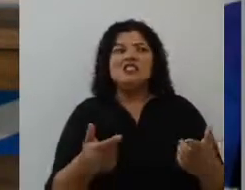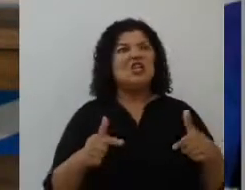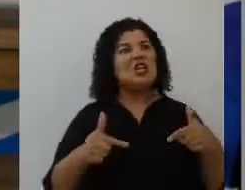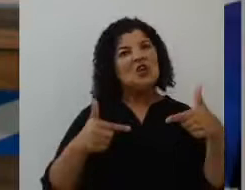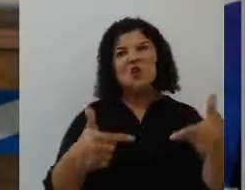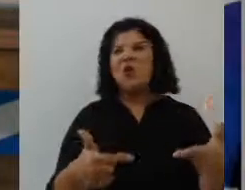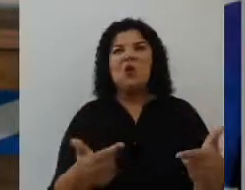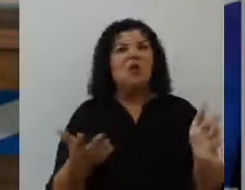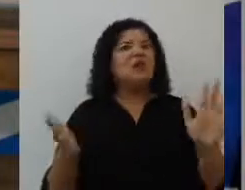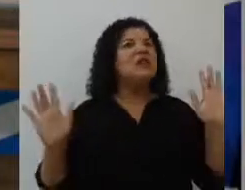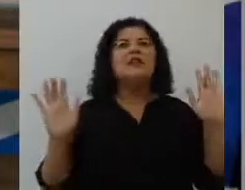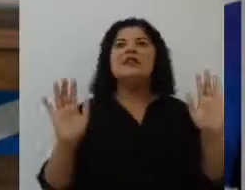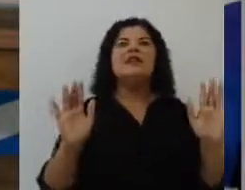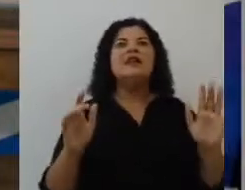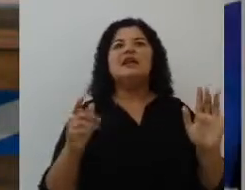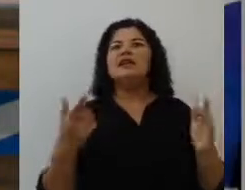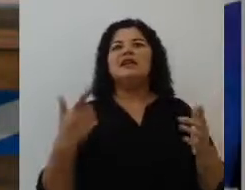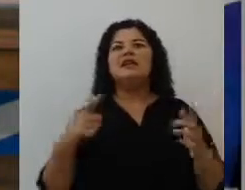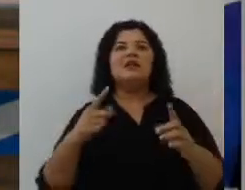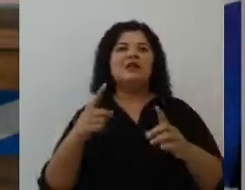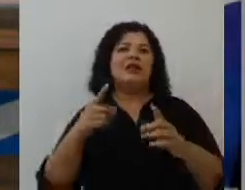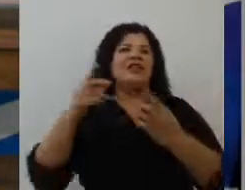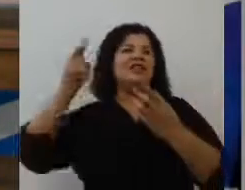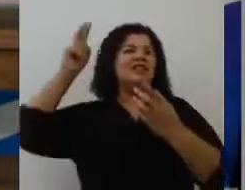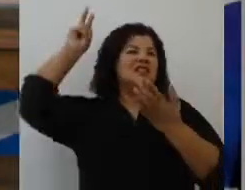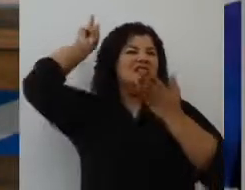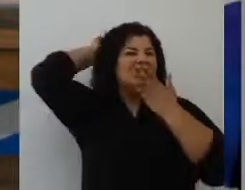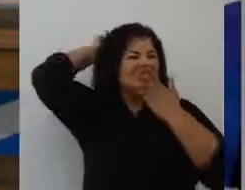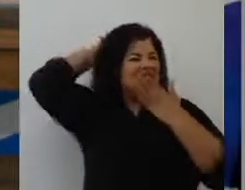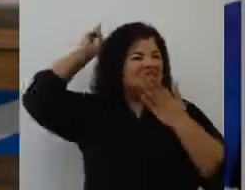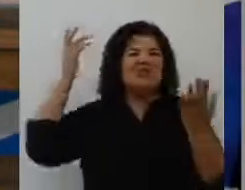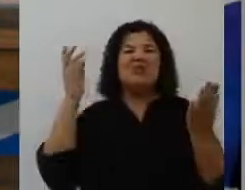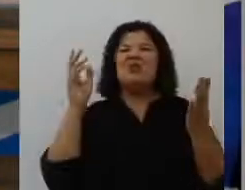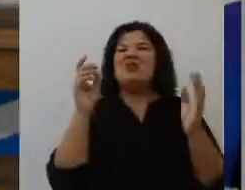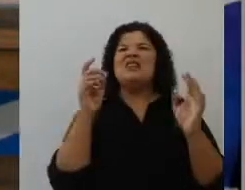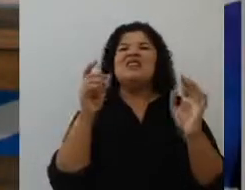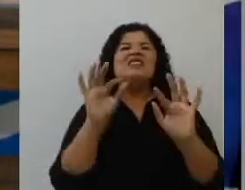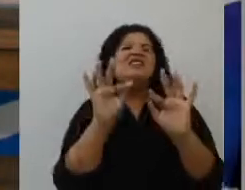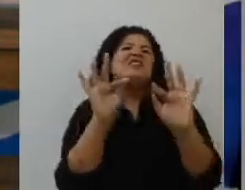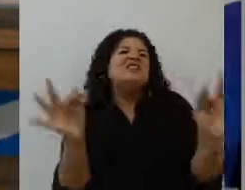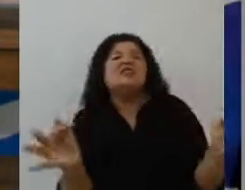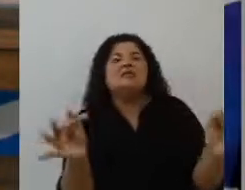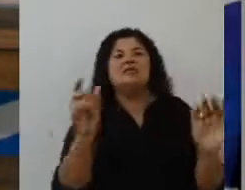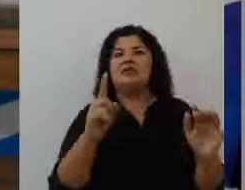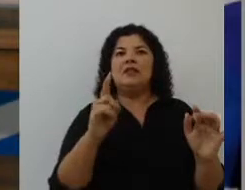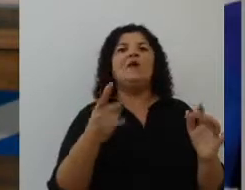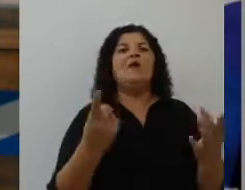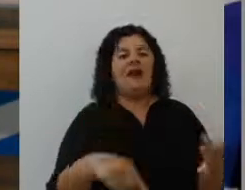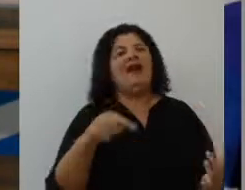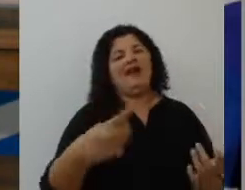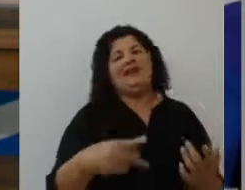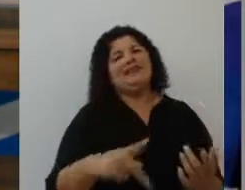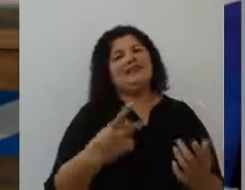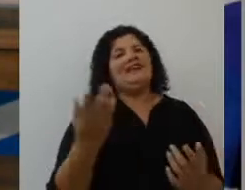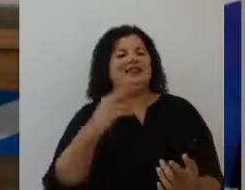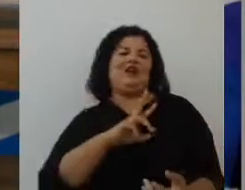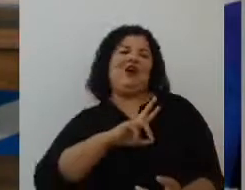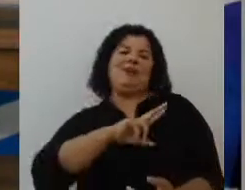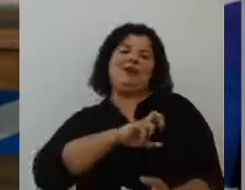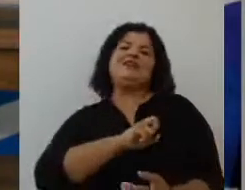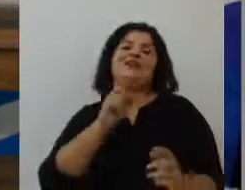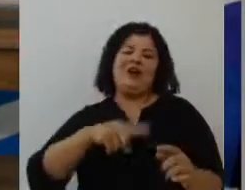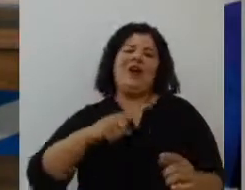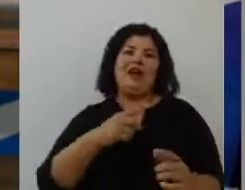em nada tem a ver com a imagem de índio que a gente está acostumado. Então, é essa a visão do índio no Brasil, dentro do